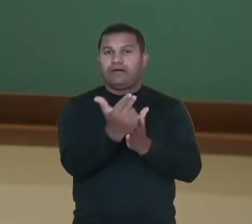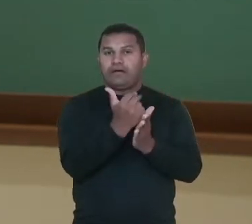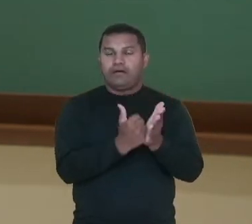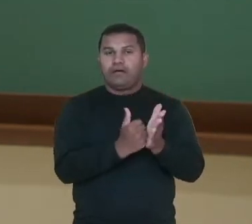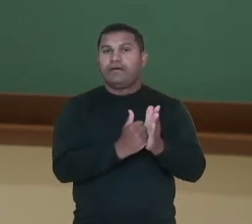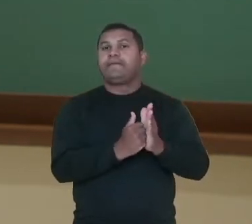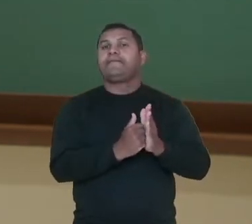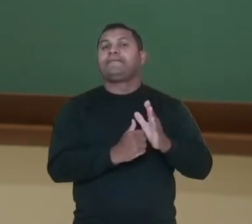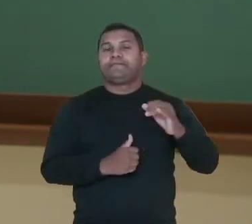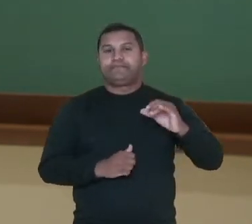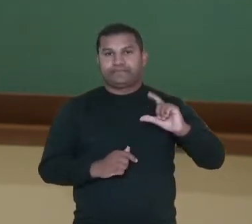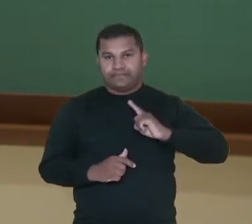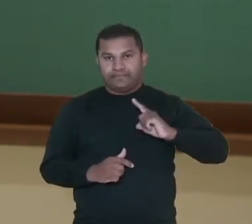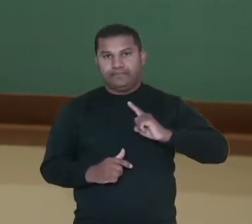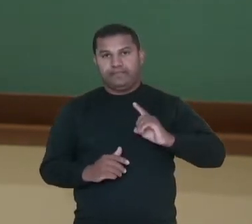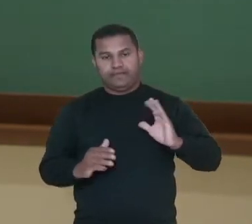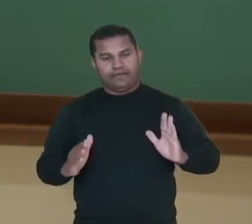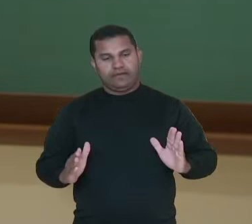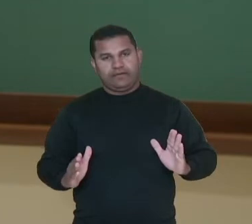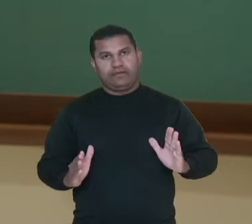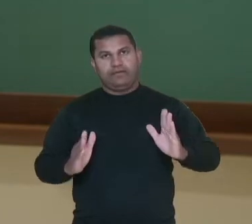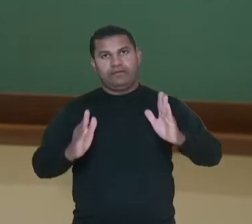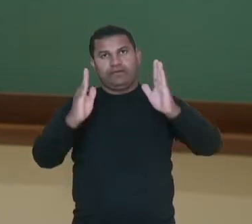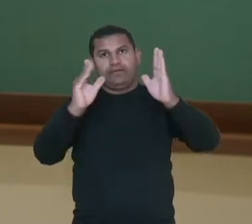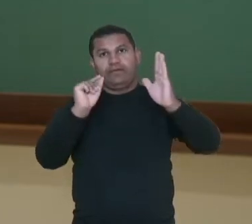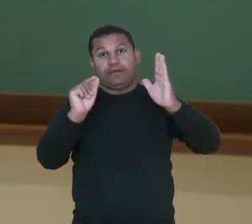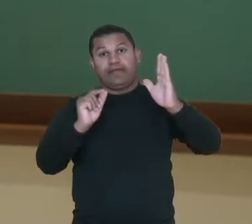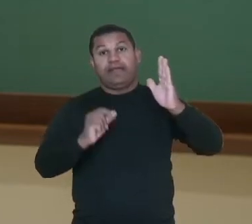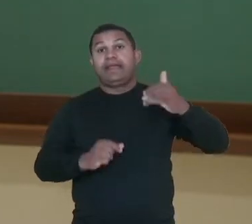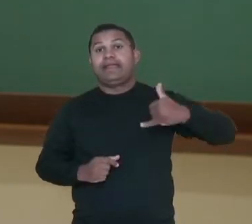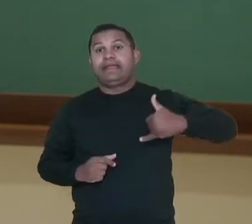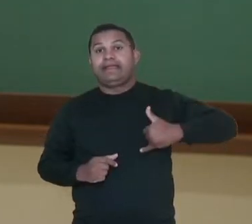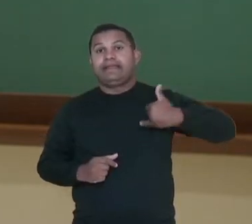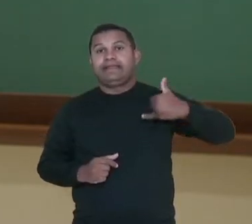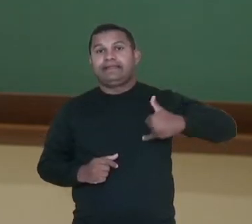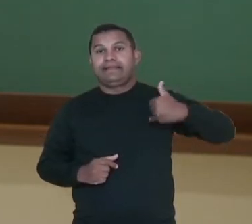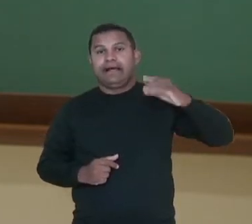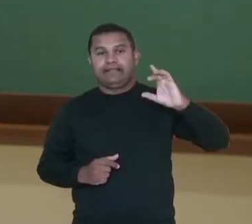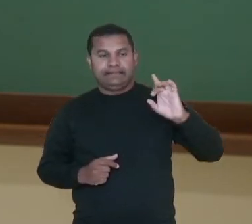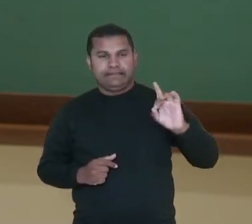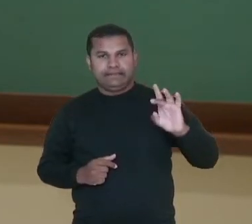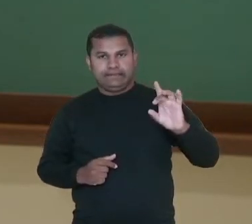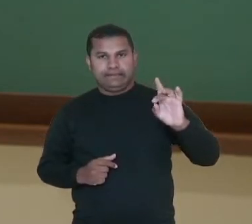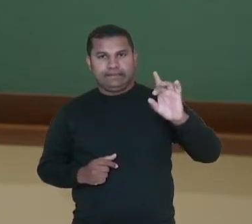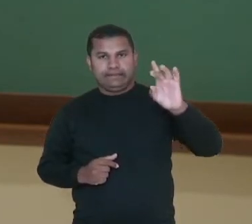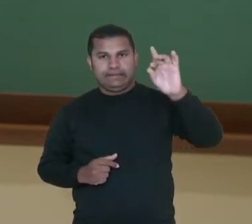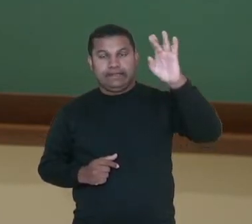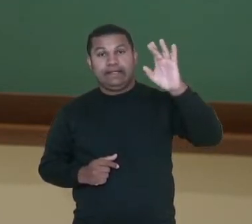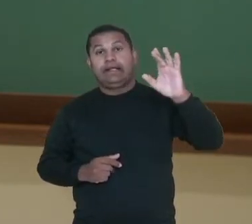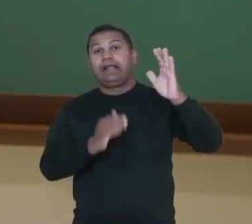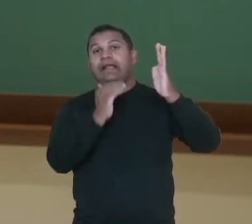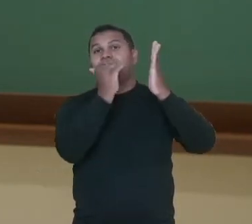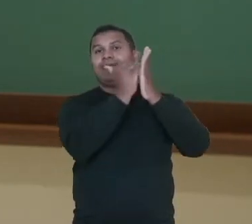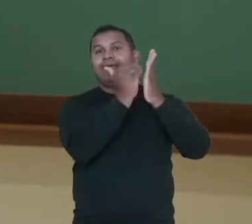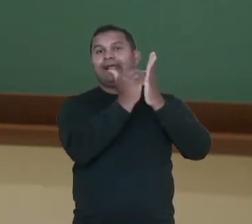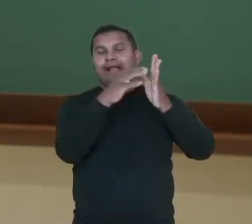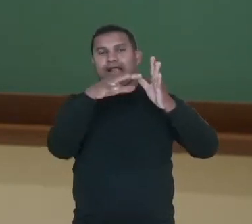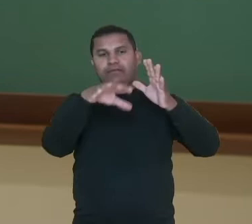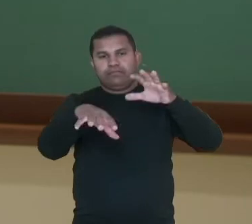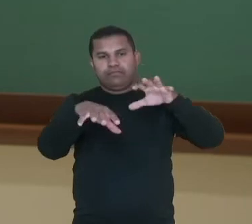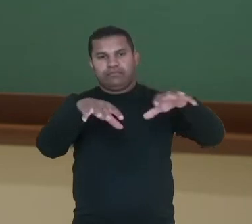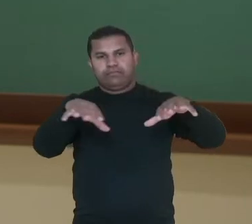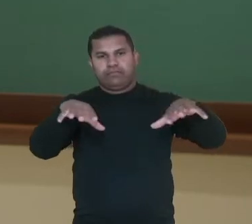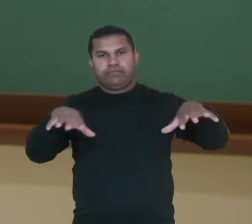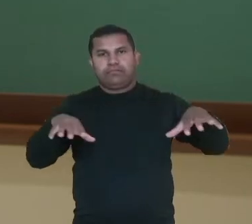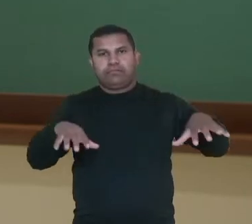de idade, como que está configurada uma população, a distribuição por faixa de idade de uma população. E